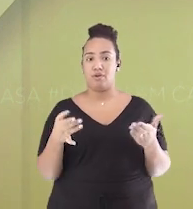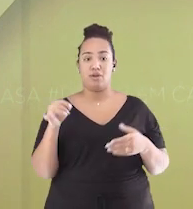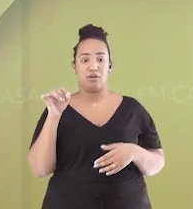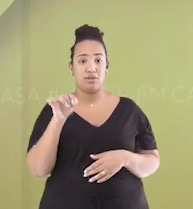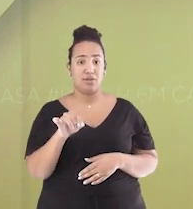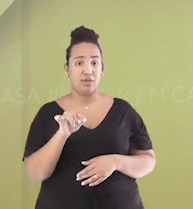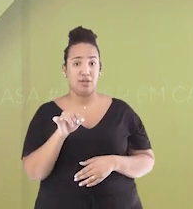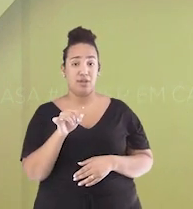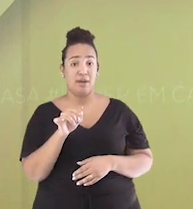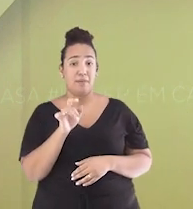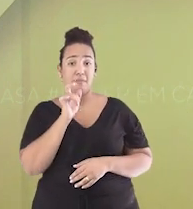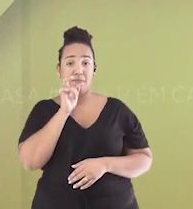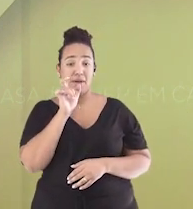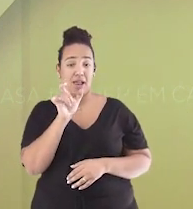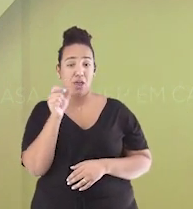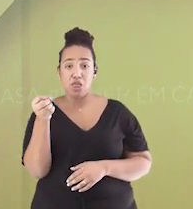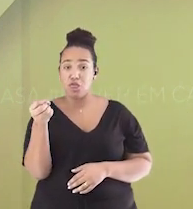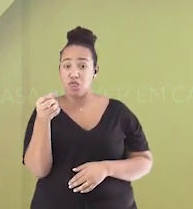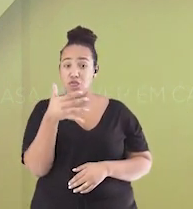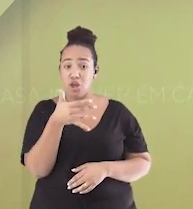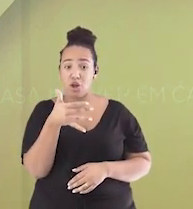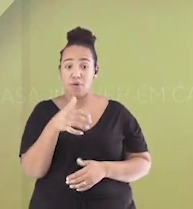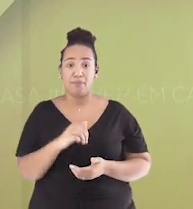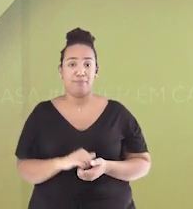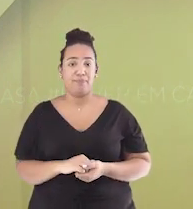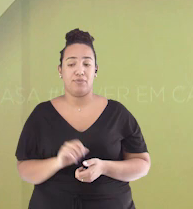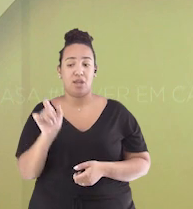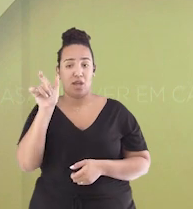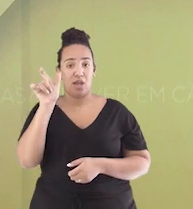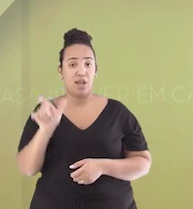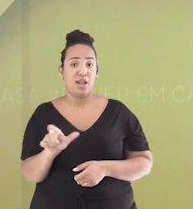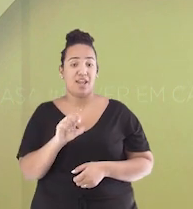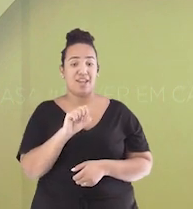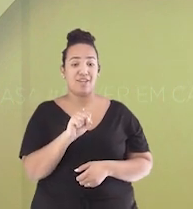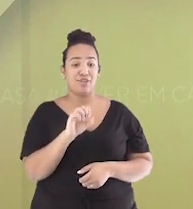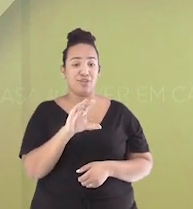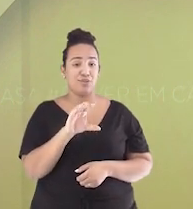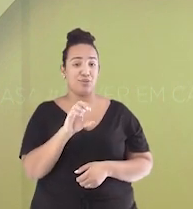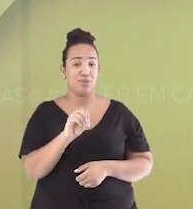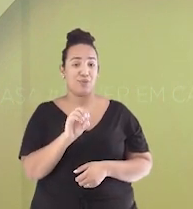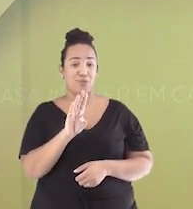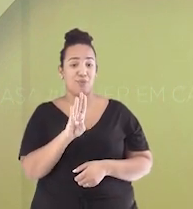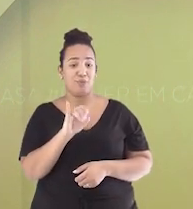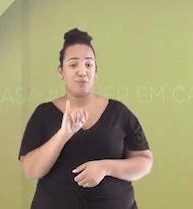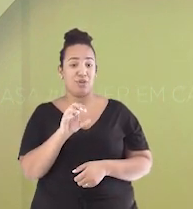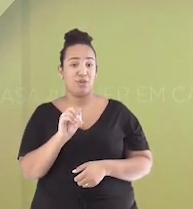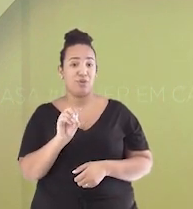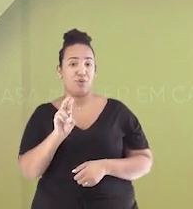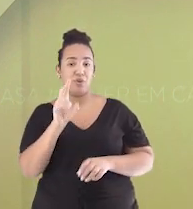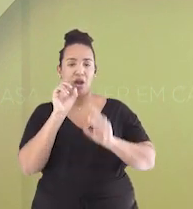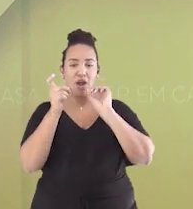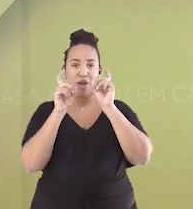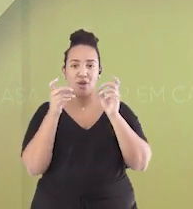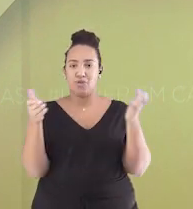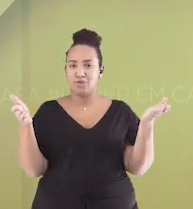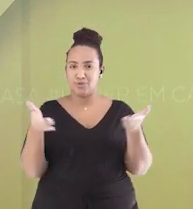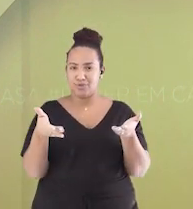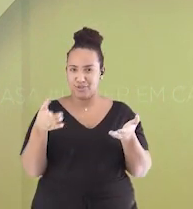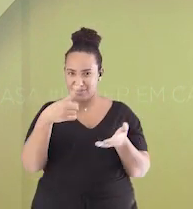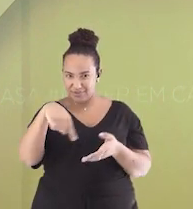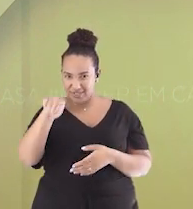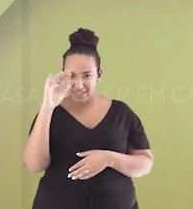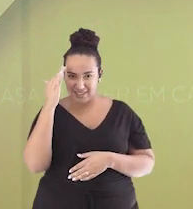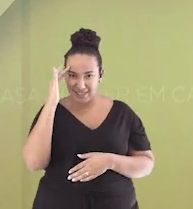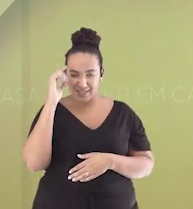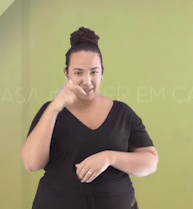fresquinho. Vamos lá. Ele escubiou na reunião de hoje. E aí, entenderam?